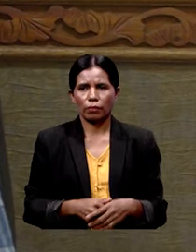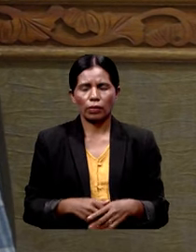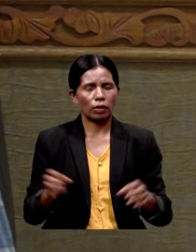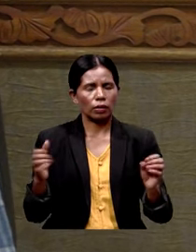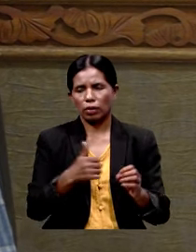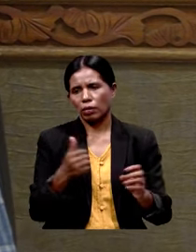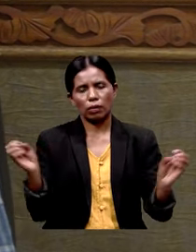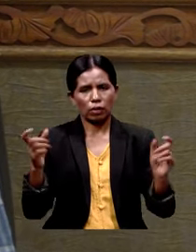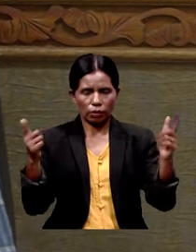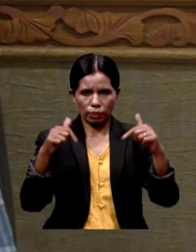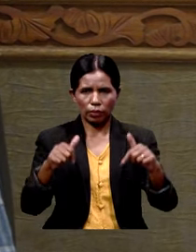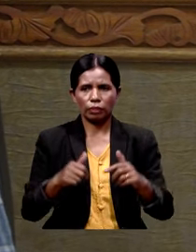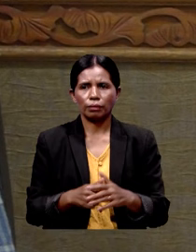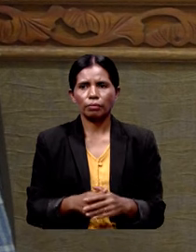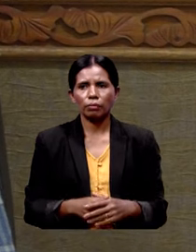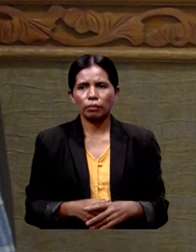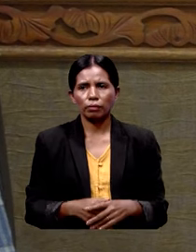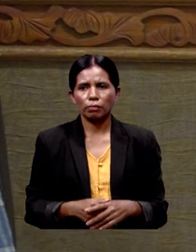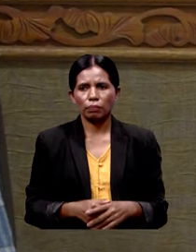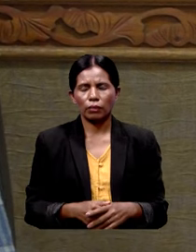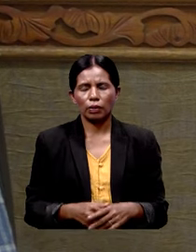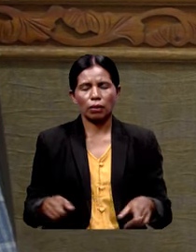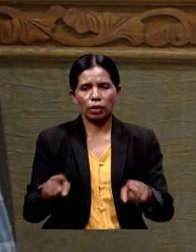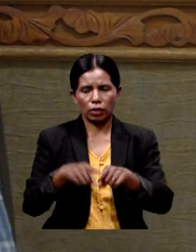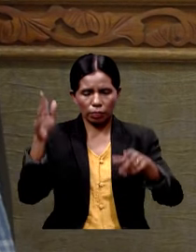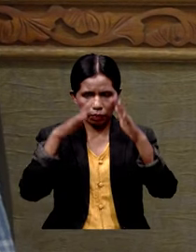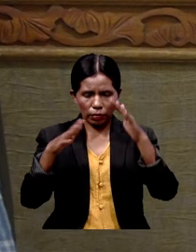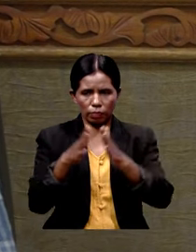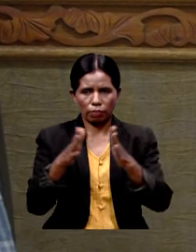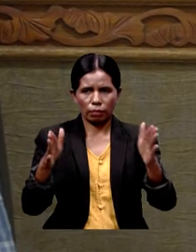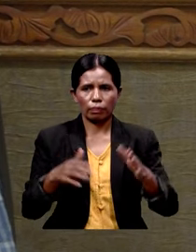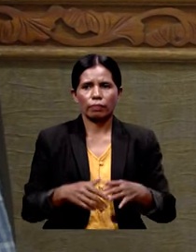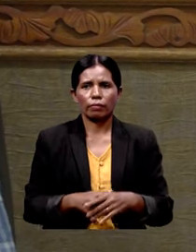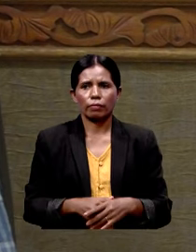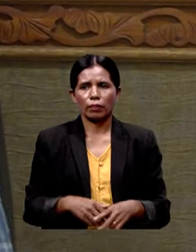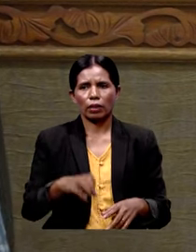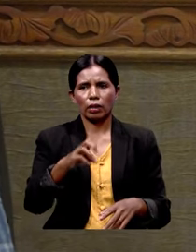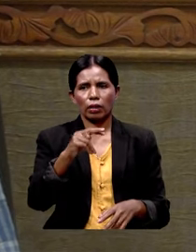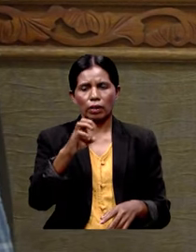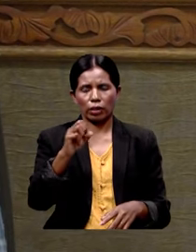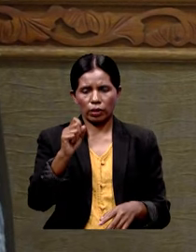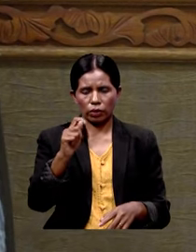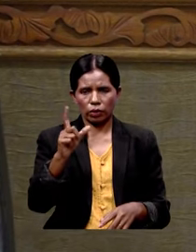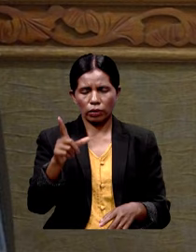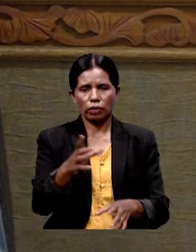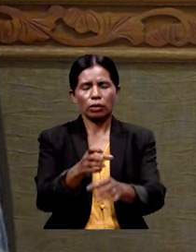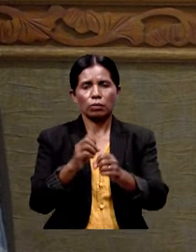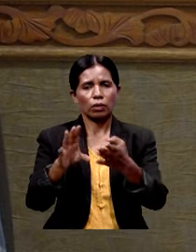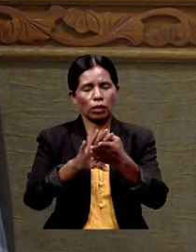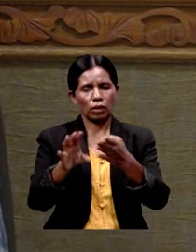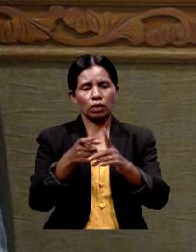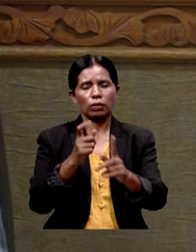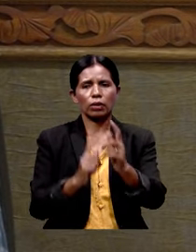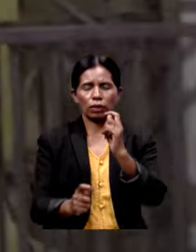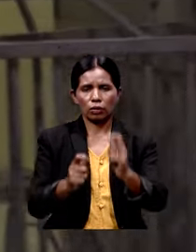balu la mai irene maka se problema. Ernesto Monteiro hatutan a IFES a simu notificação husi tribunal